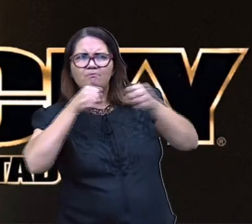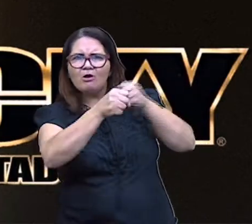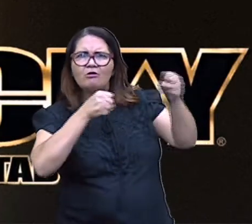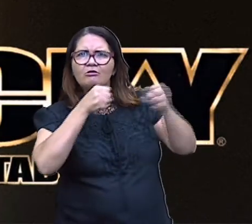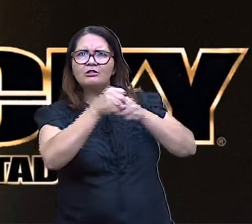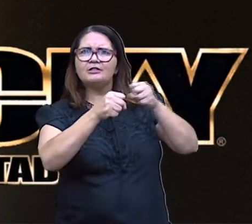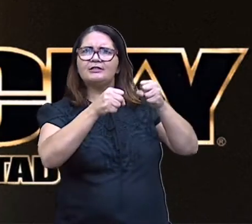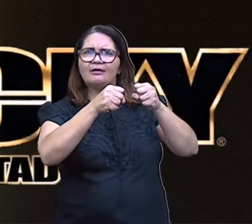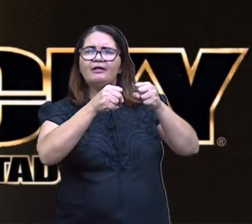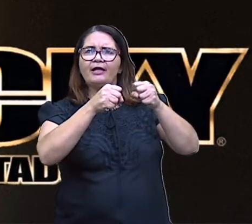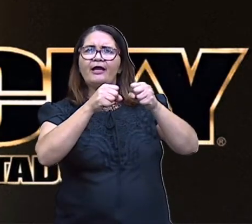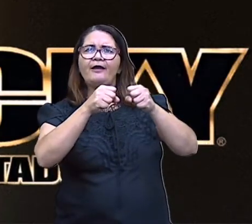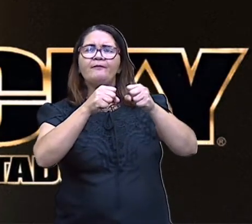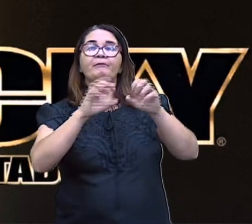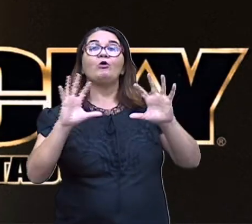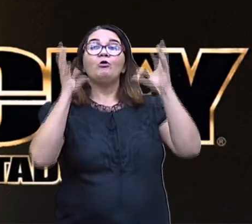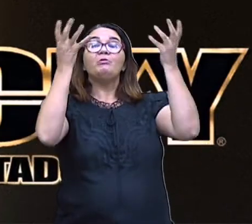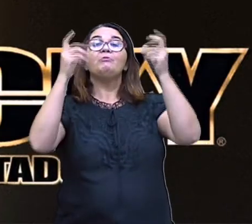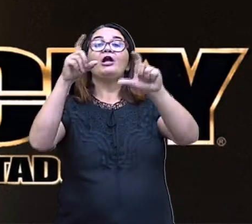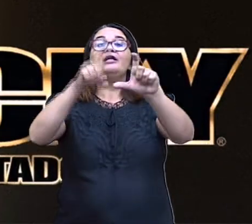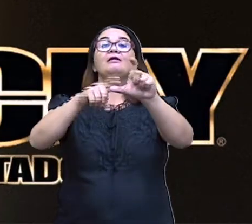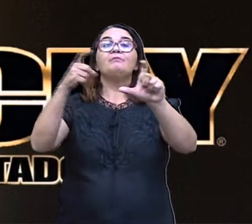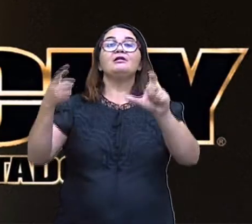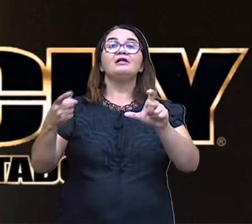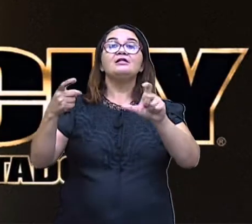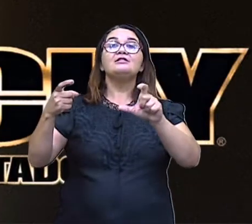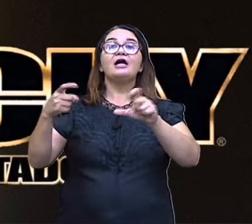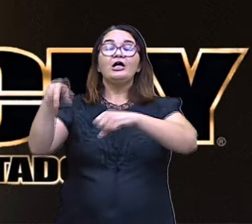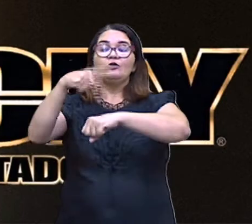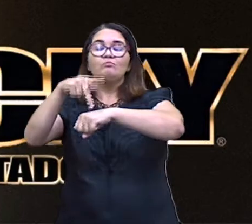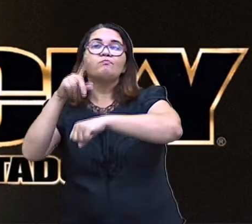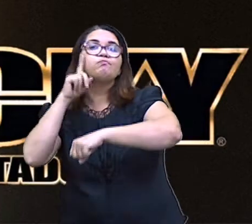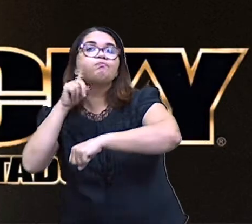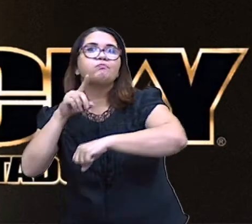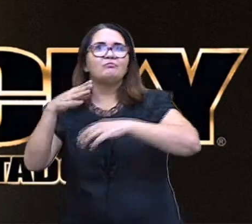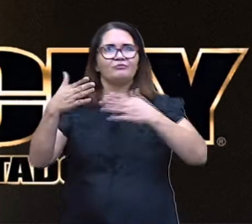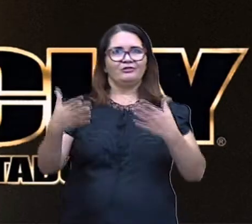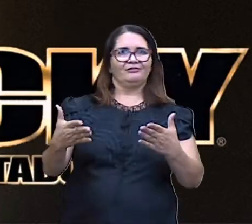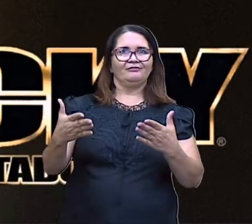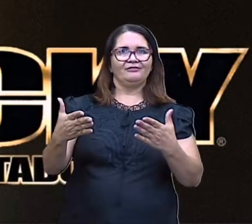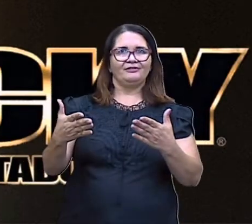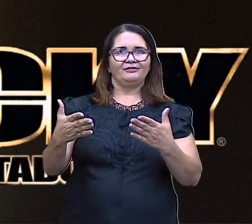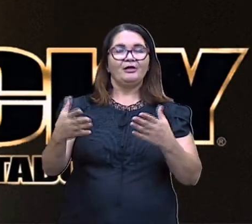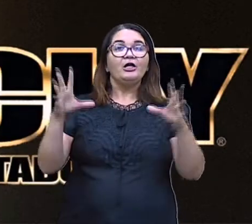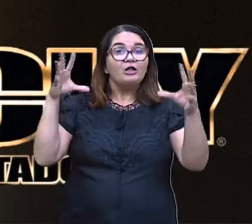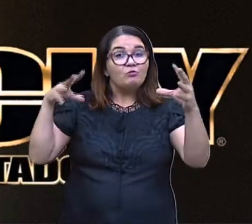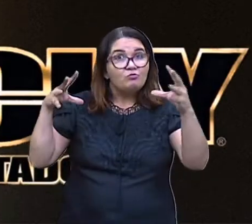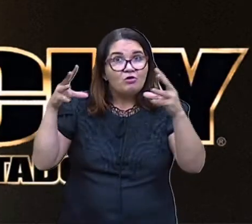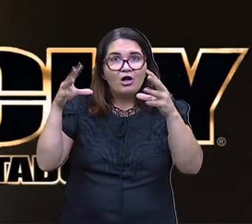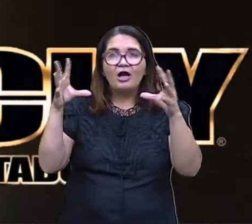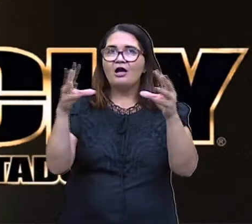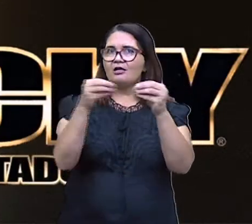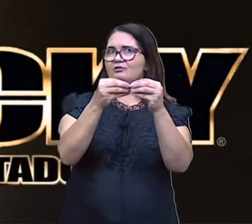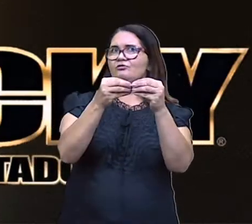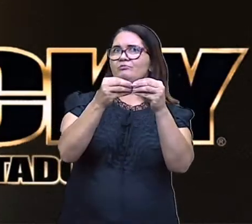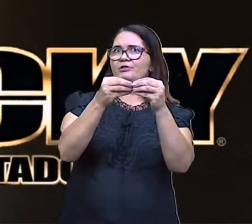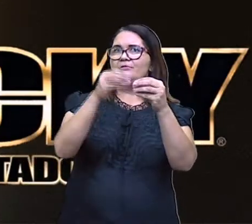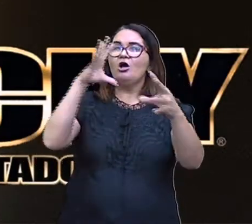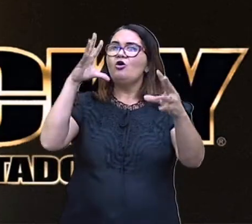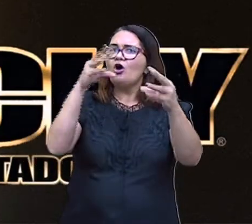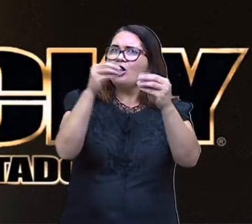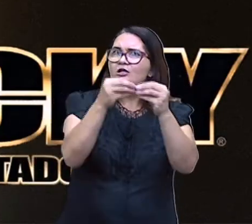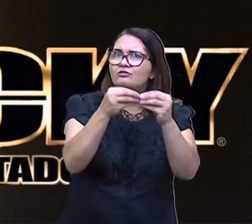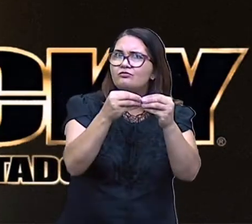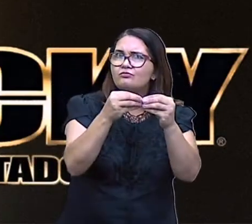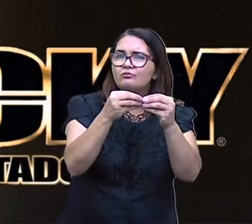ao bicentenário de independência dos Estados Unidos. Viram? Resumi todo o filme em uma